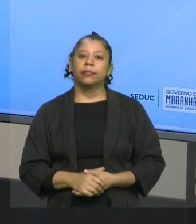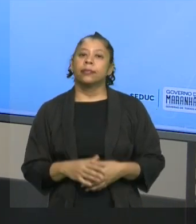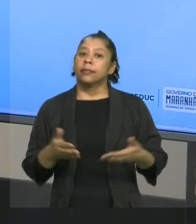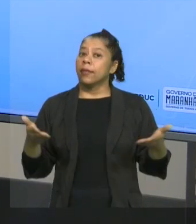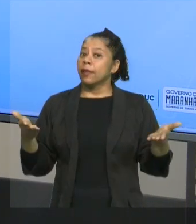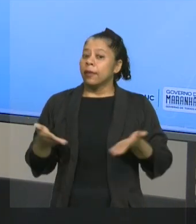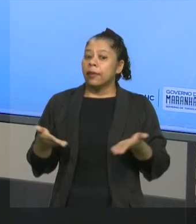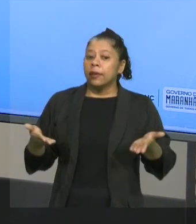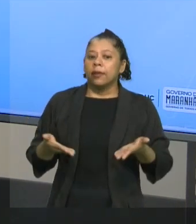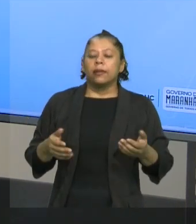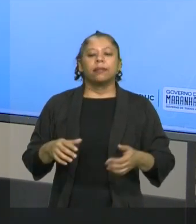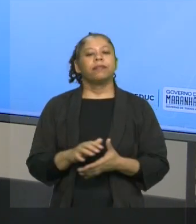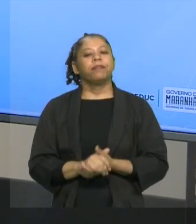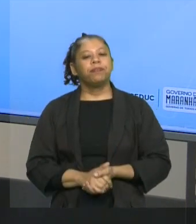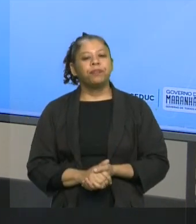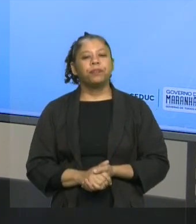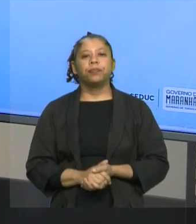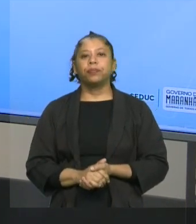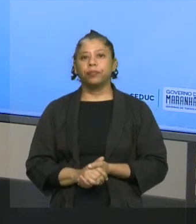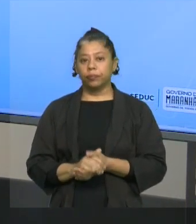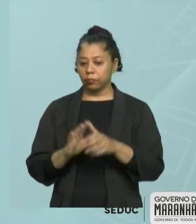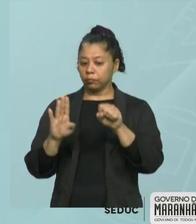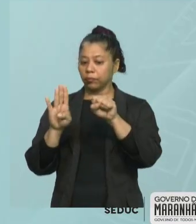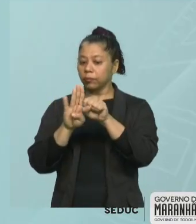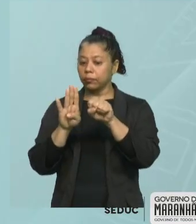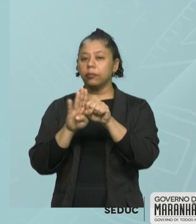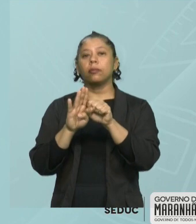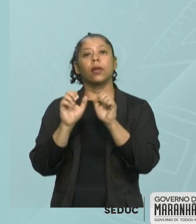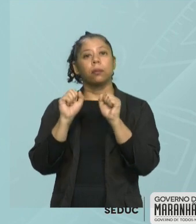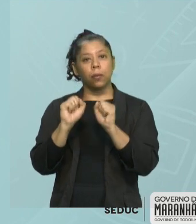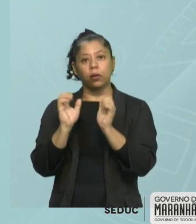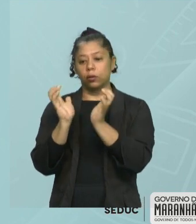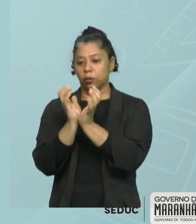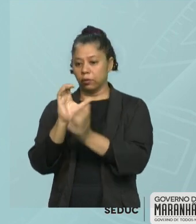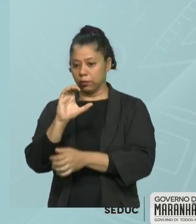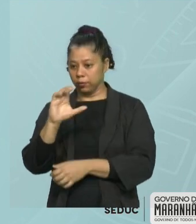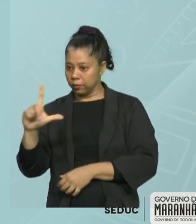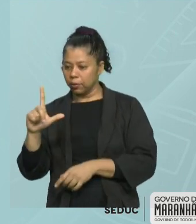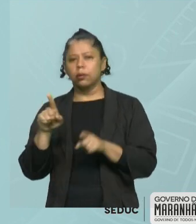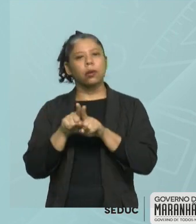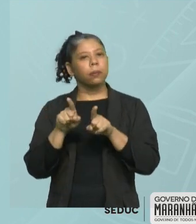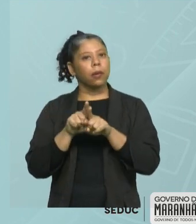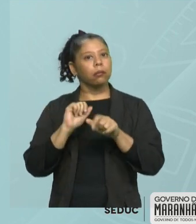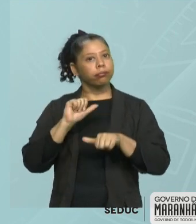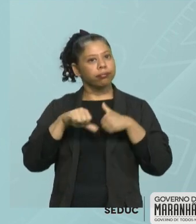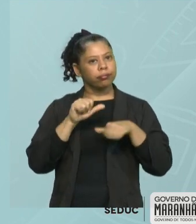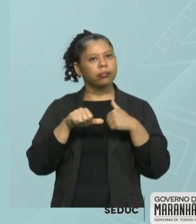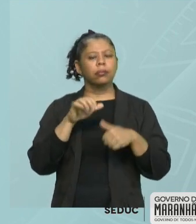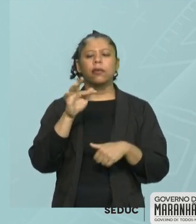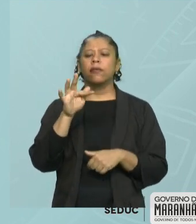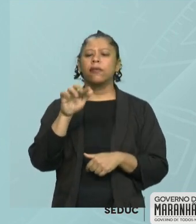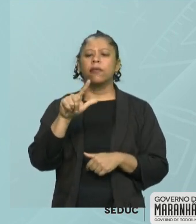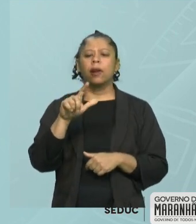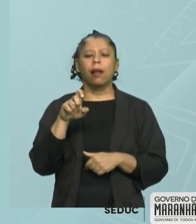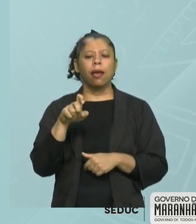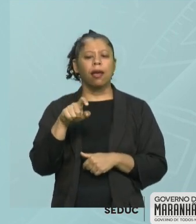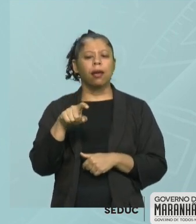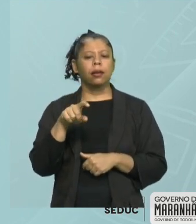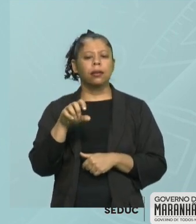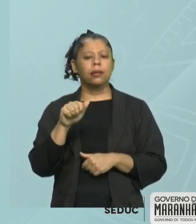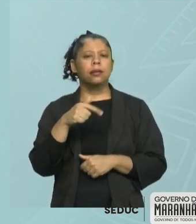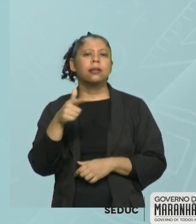Agora, os substantivos, além de se classificar, eles podem se flexionar. O que é flexionar? É